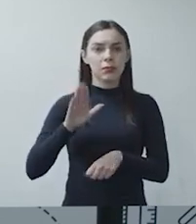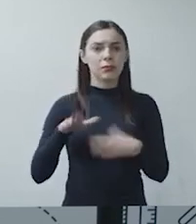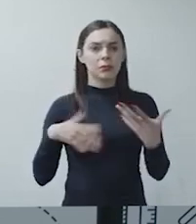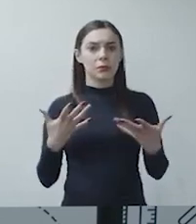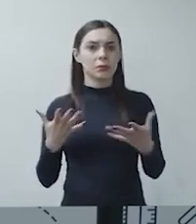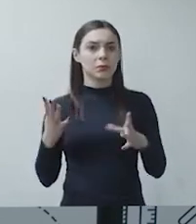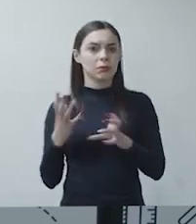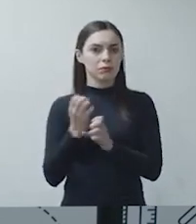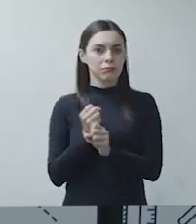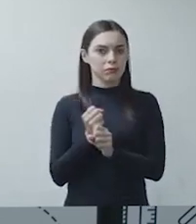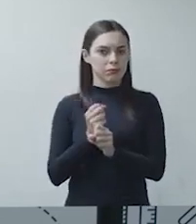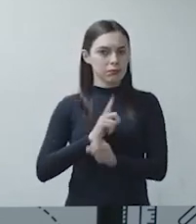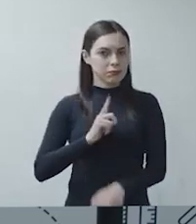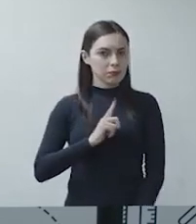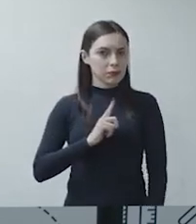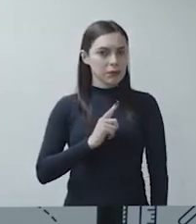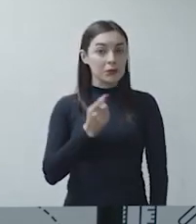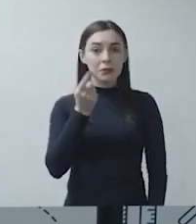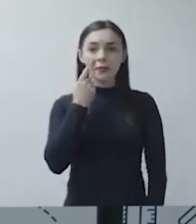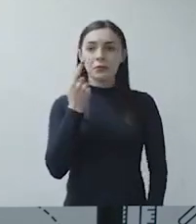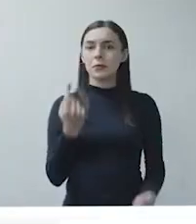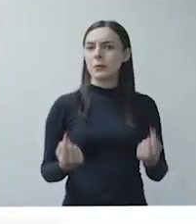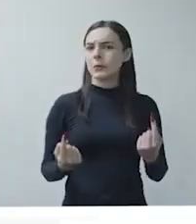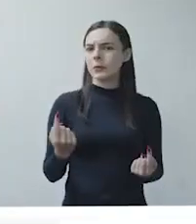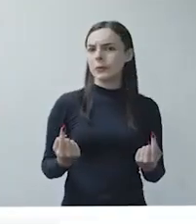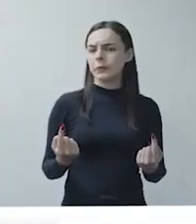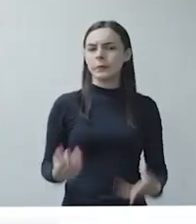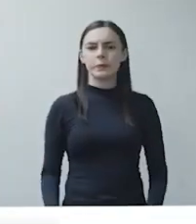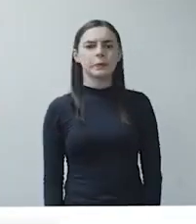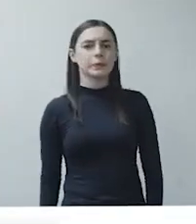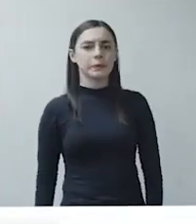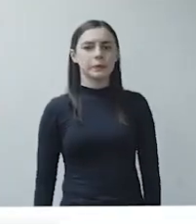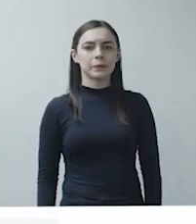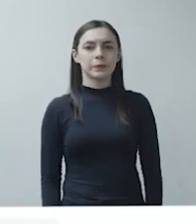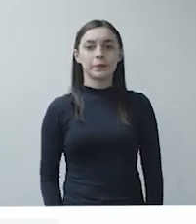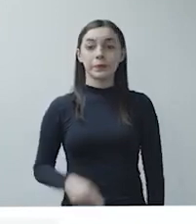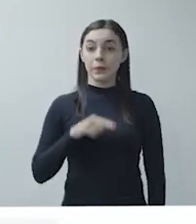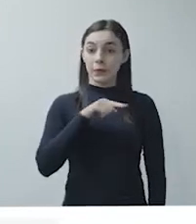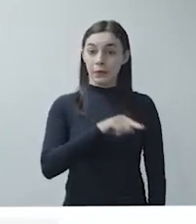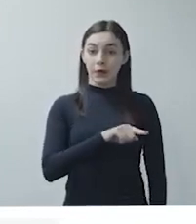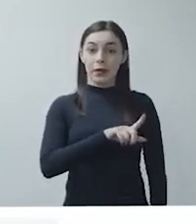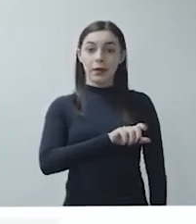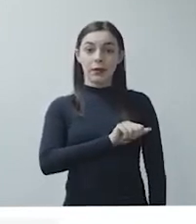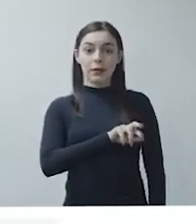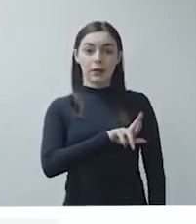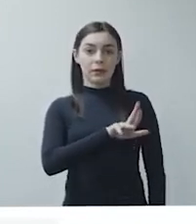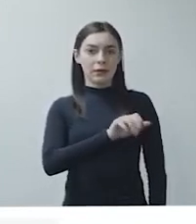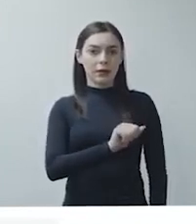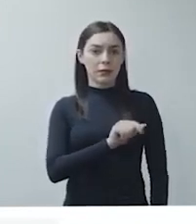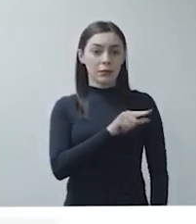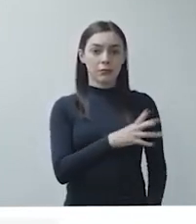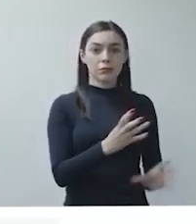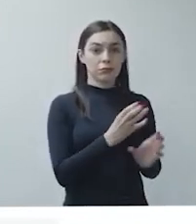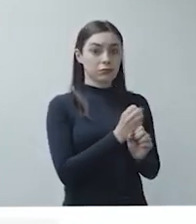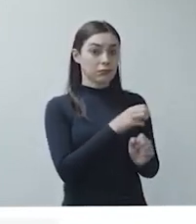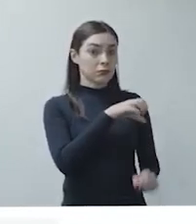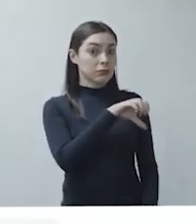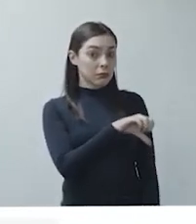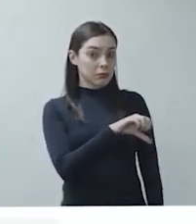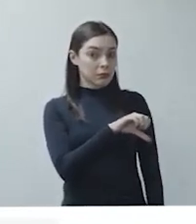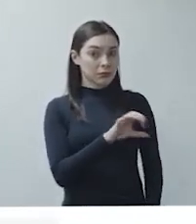foi somado? Vamos ver quem foi? A Laura marcou 9